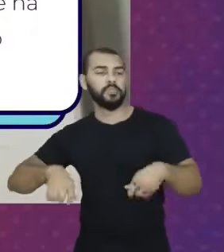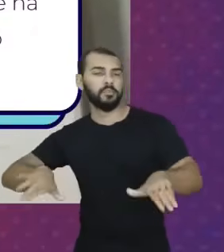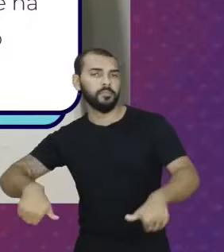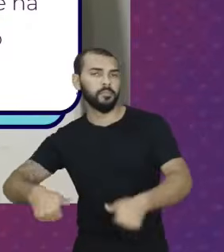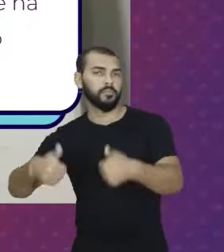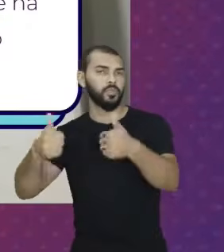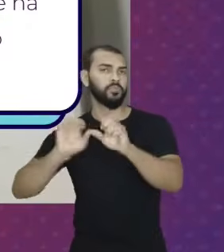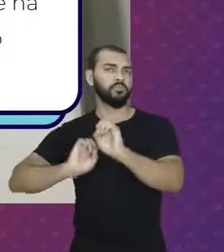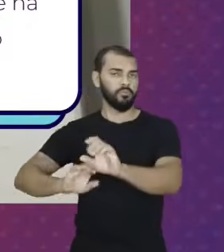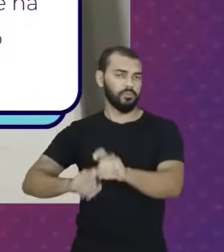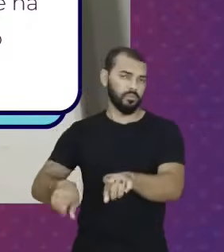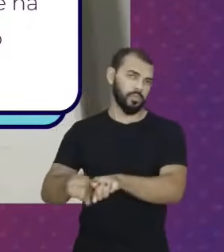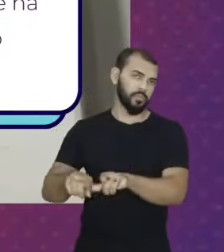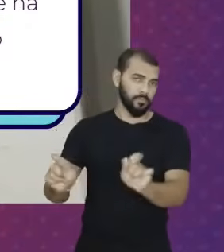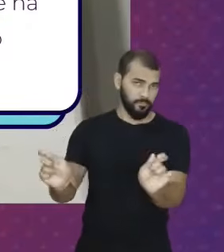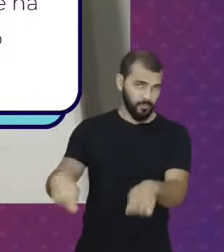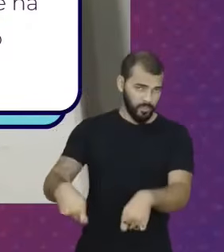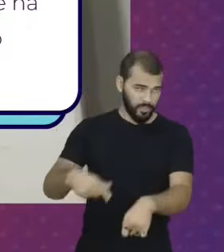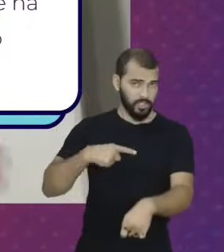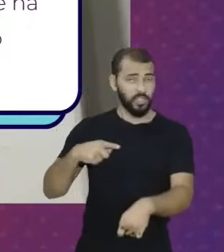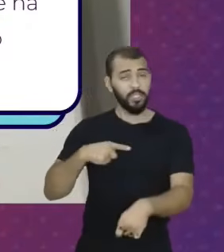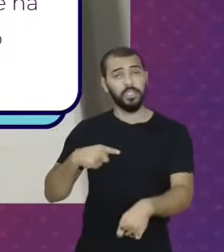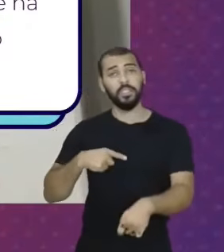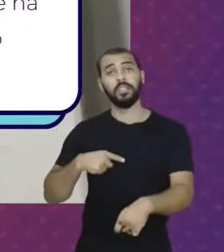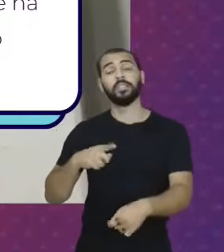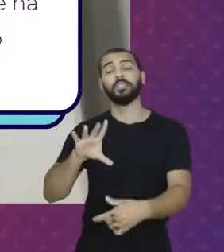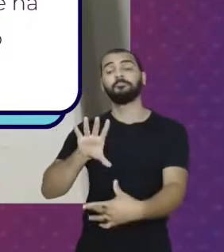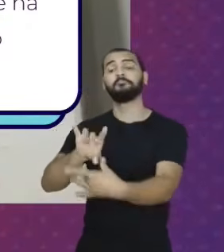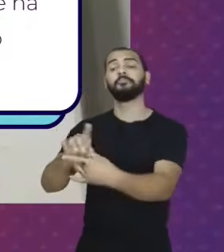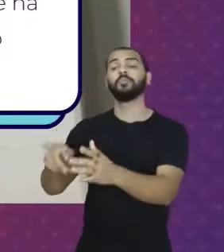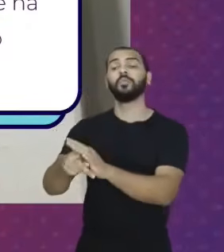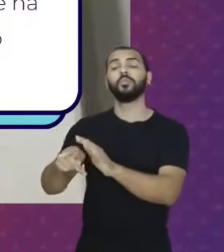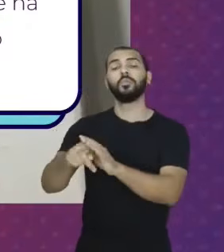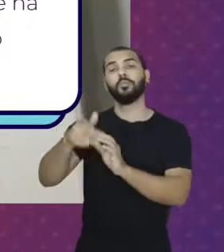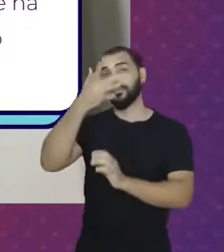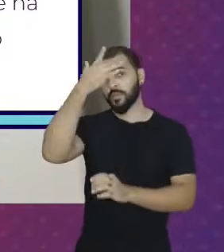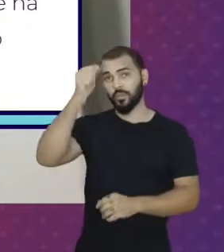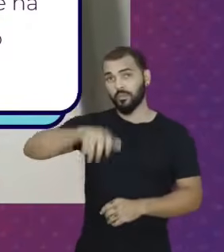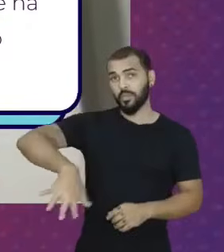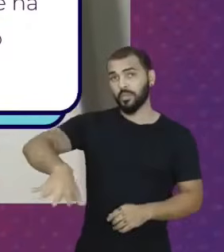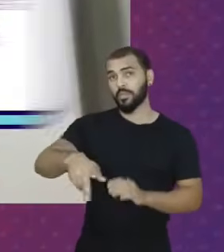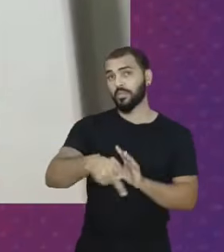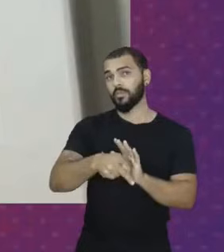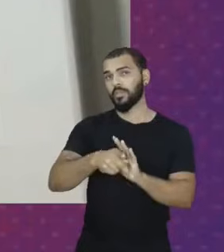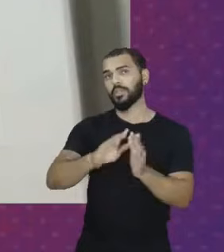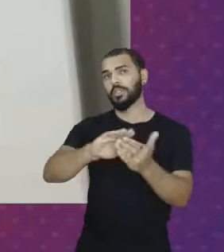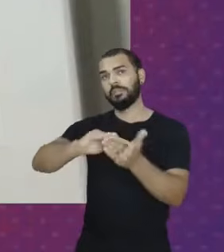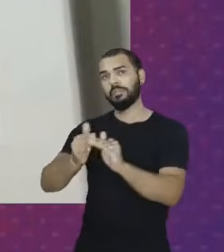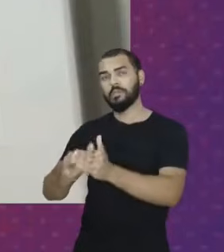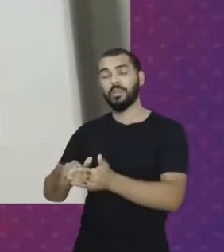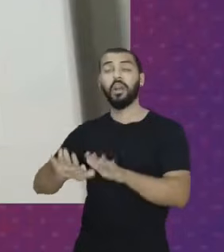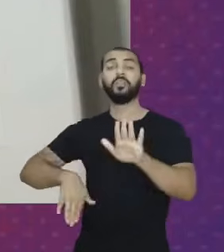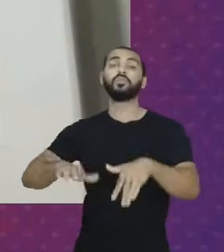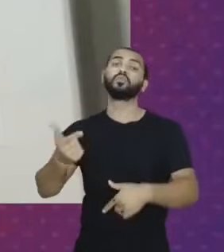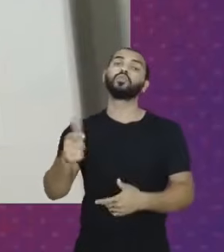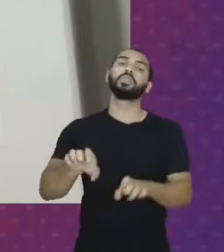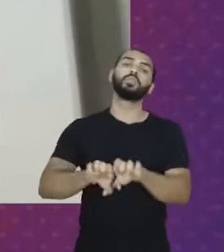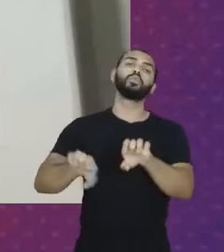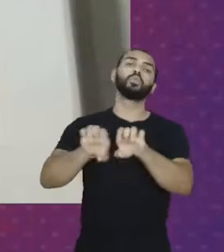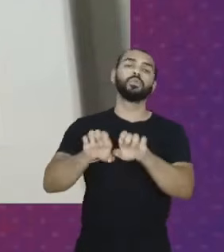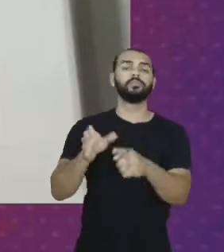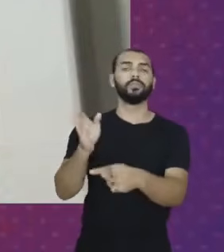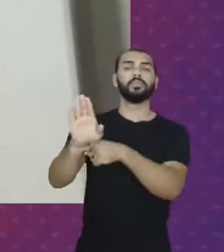para alcançar a nossa população, os nossos meninos e meninas negras que estão na periferia e que às vezes não têm a estrutura necessária para a sua